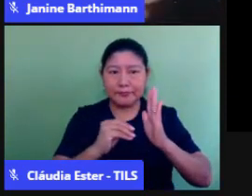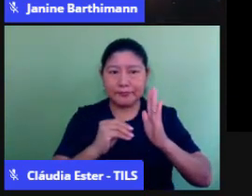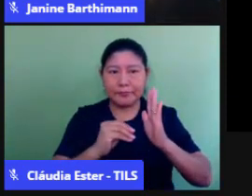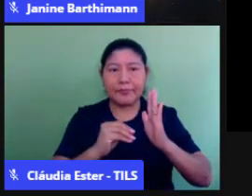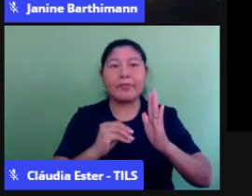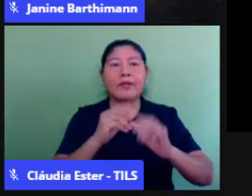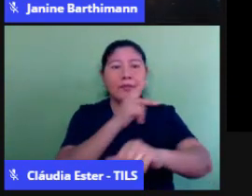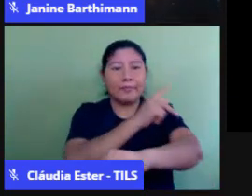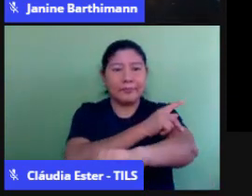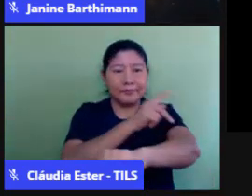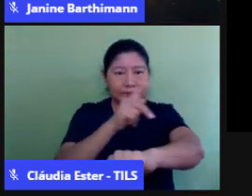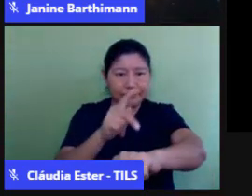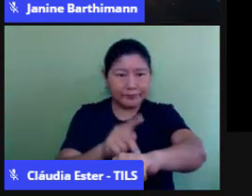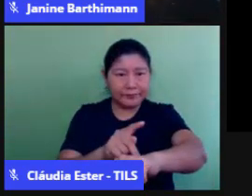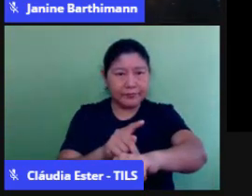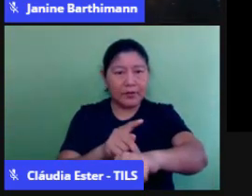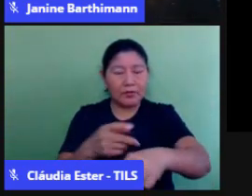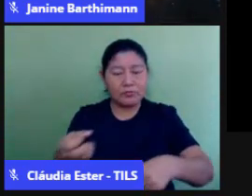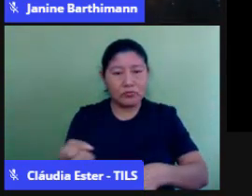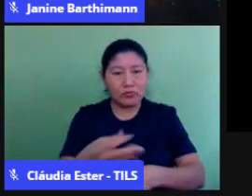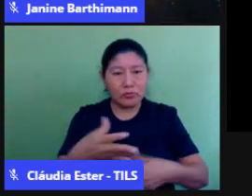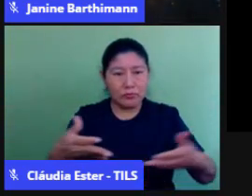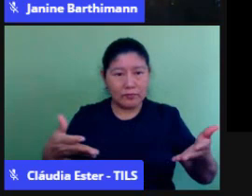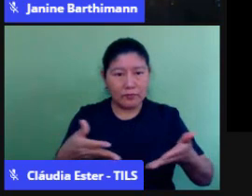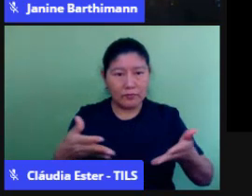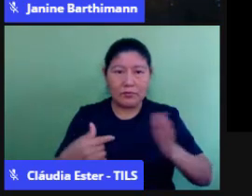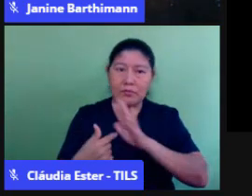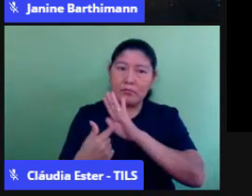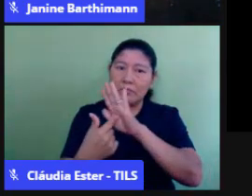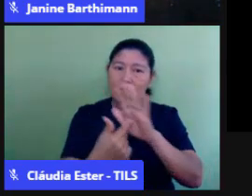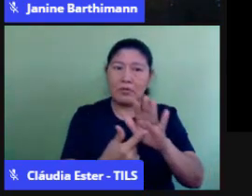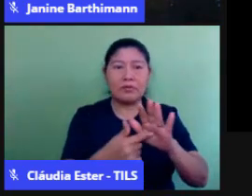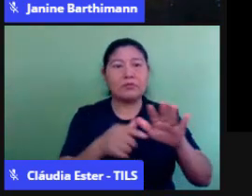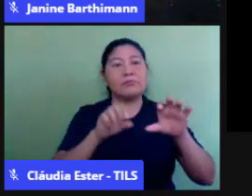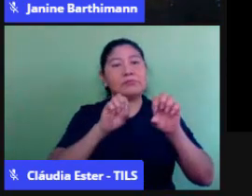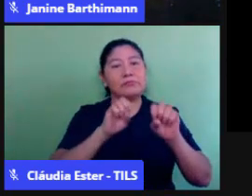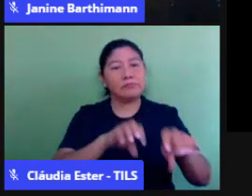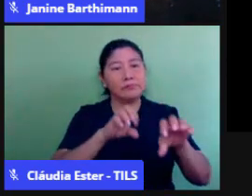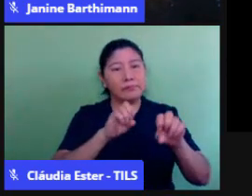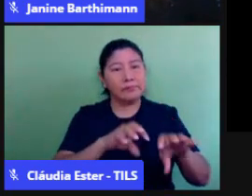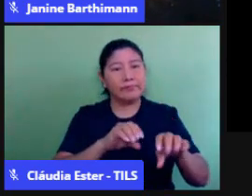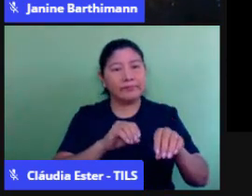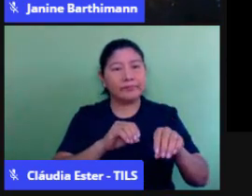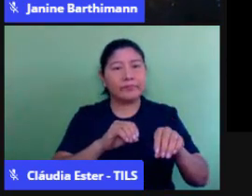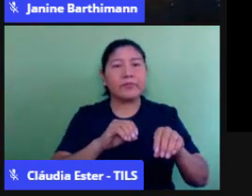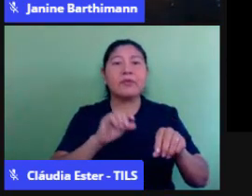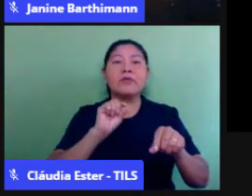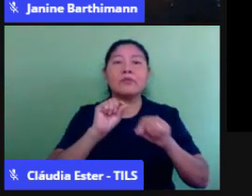esse diferencial. Um ensino em modelos